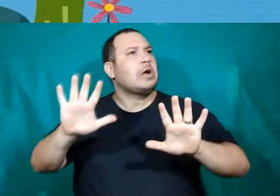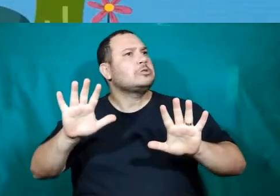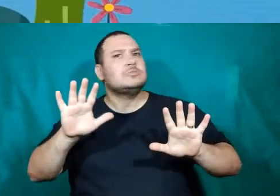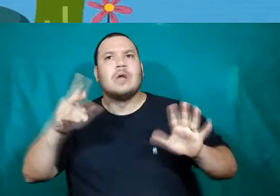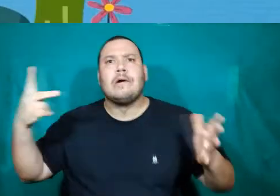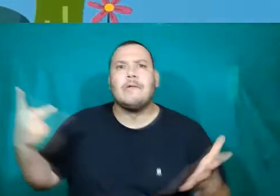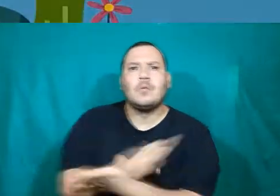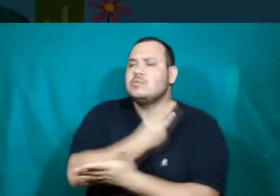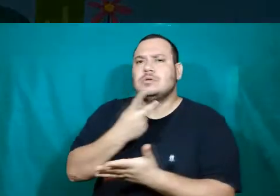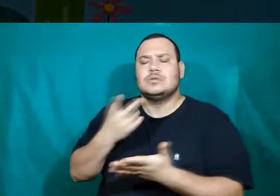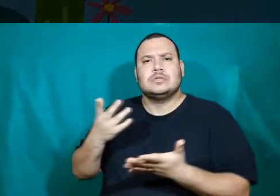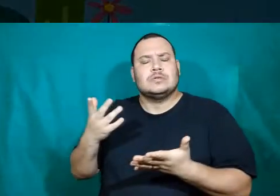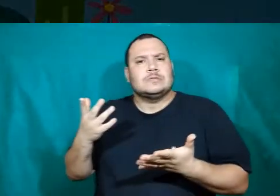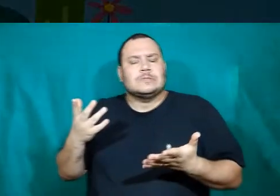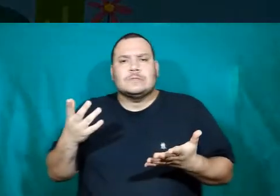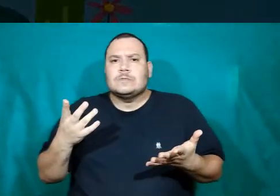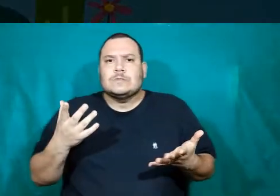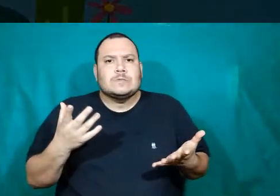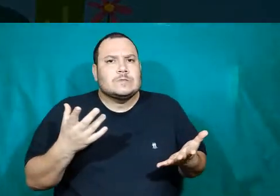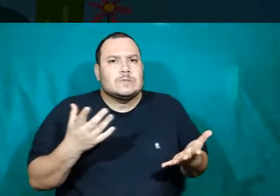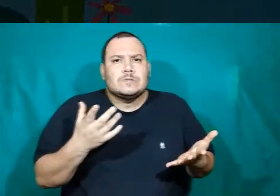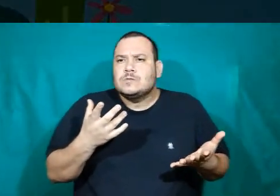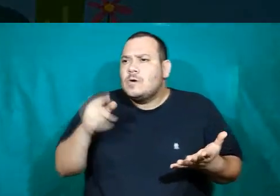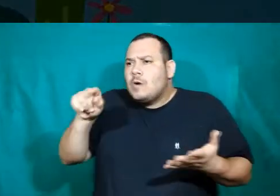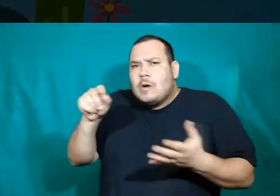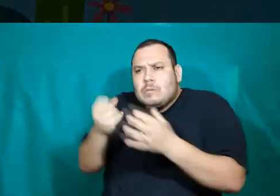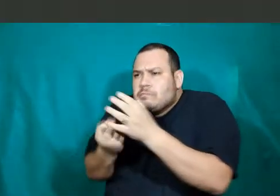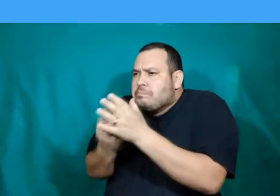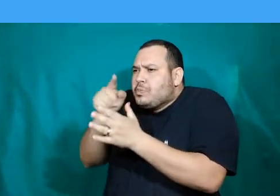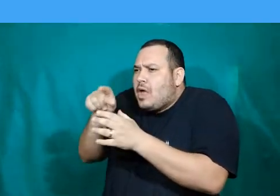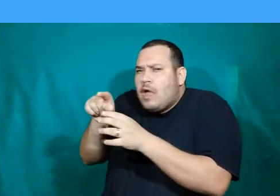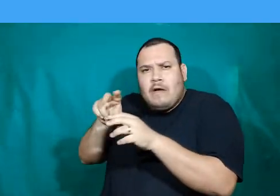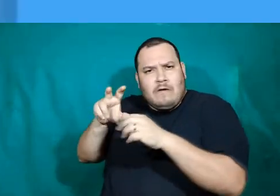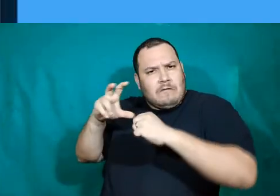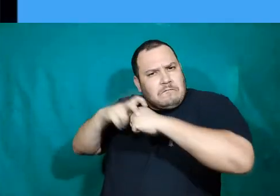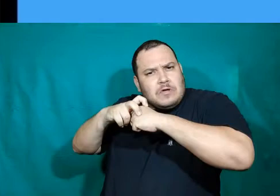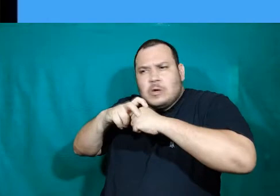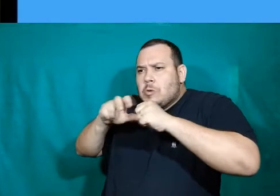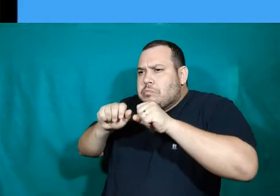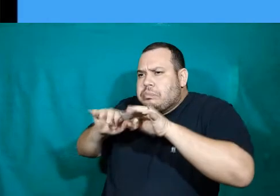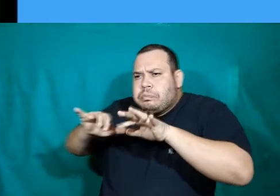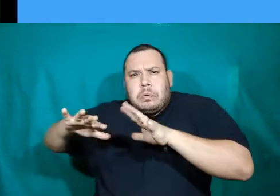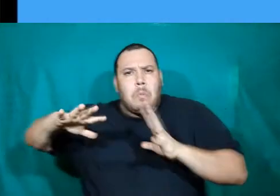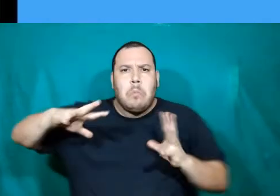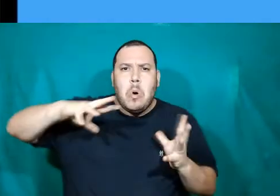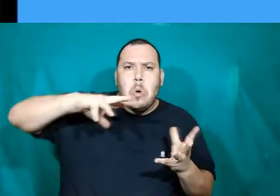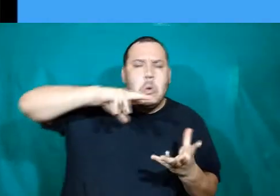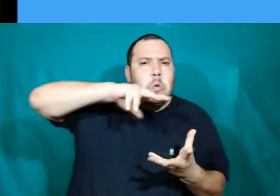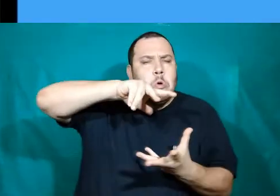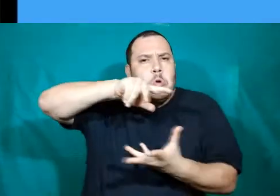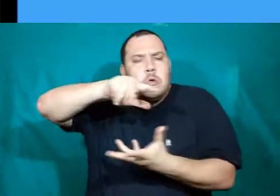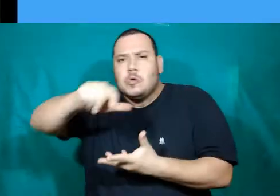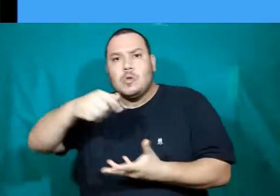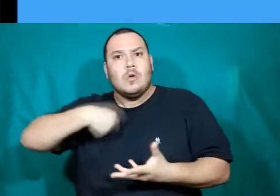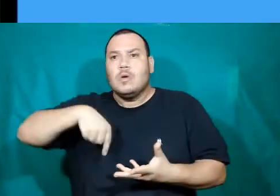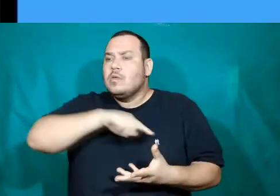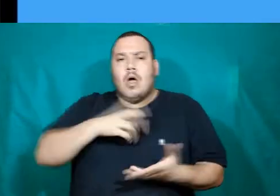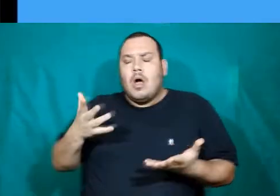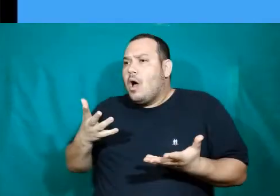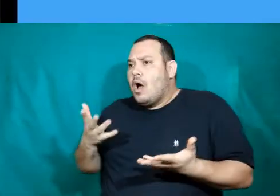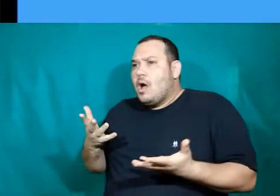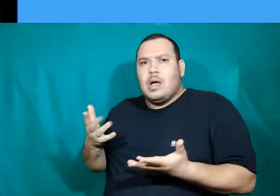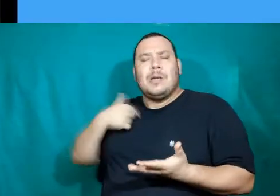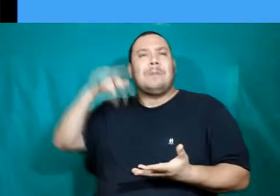repente uma ameaça espreita surge. E de repente esse pequeno ser vírus começa a se espalhar pelo mundo, e sem